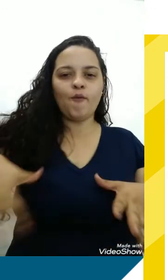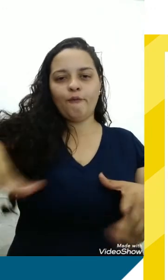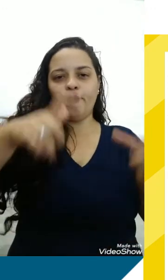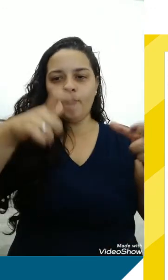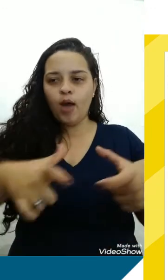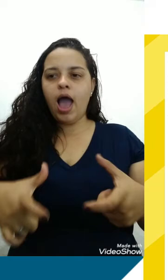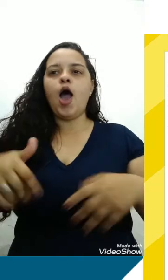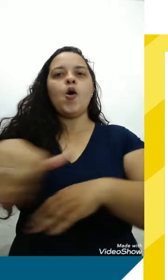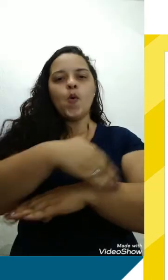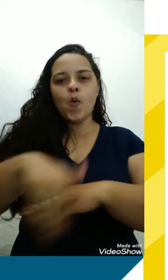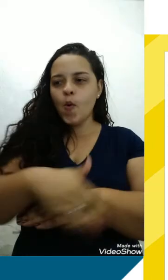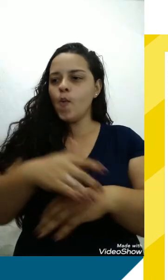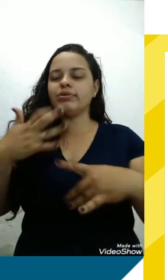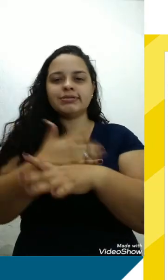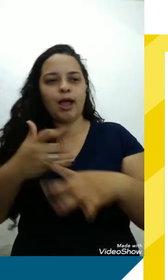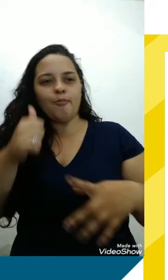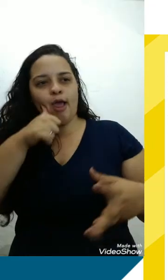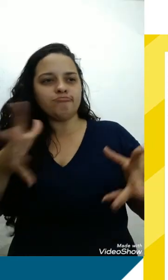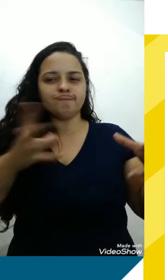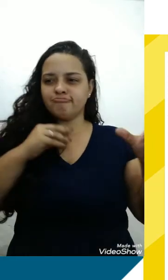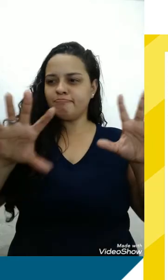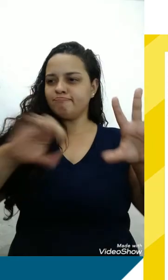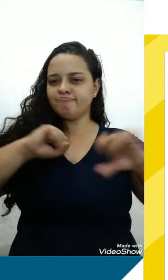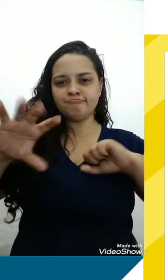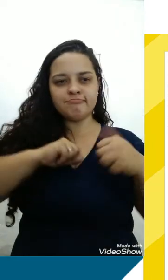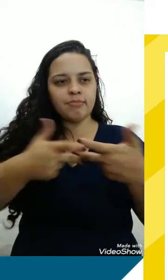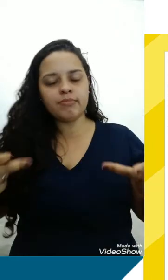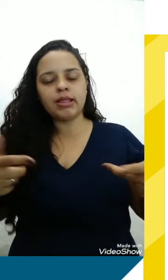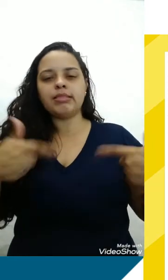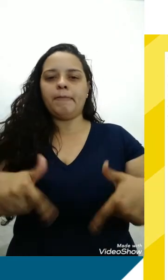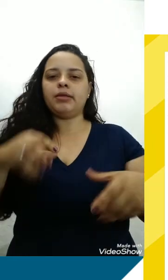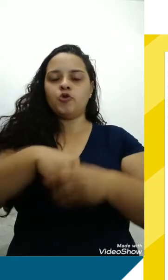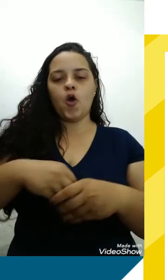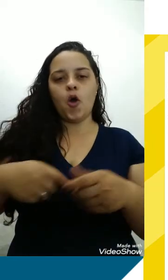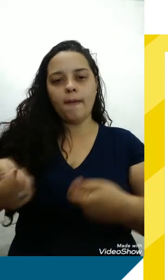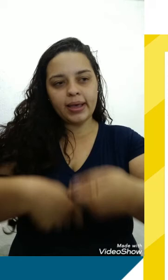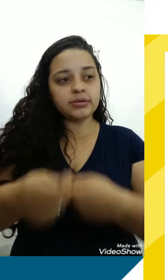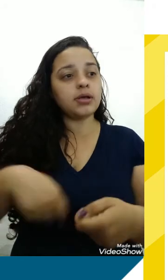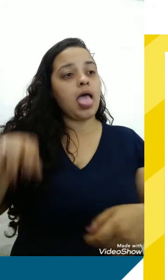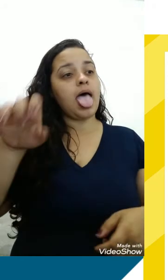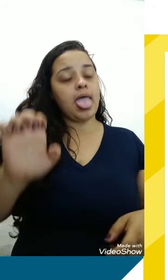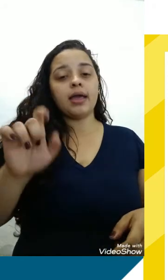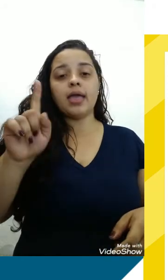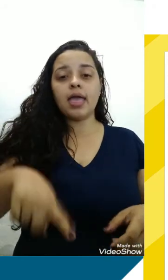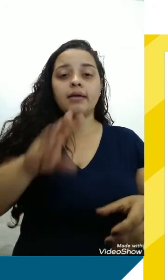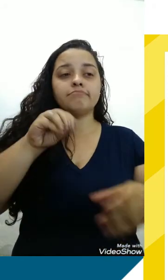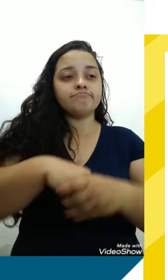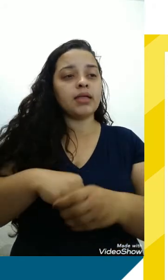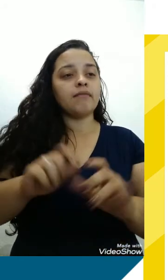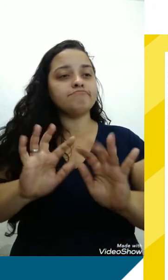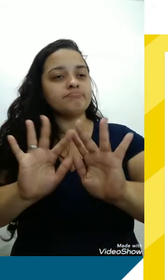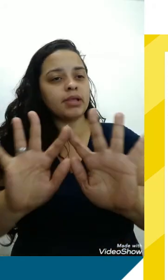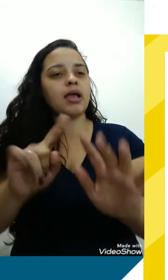rua, o espaço da cidade, o espaço público a partir do seu trabalho no comércio. E a letra E: a entrada de imigrantes portugueses nas